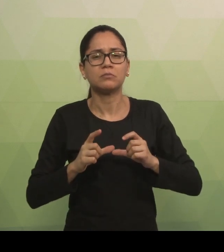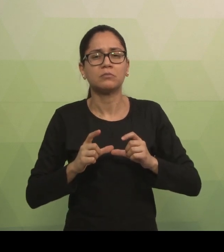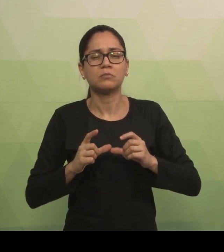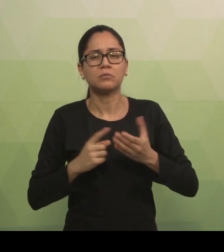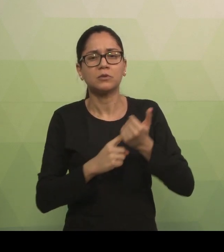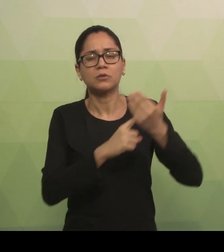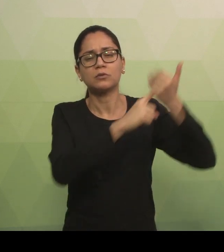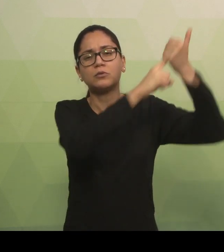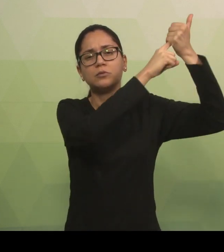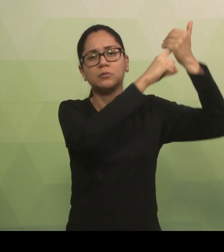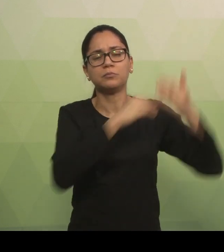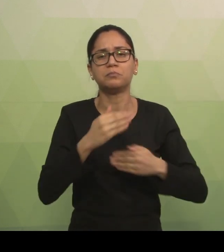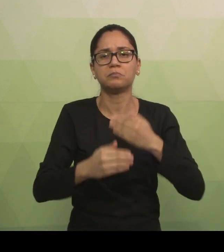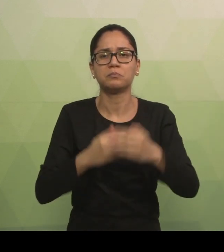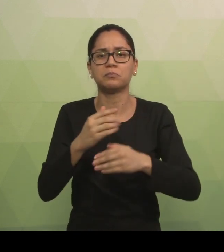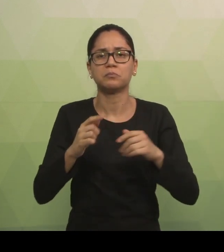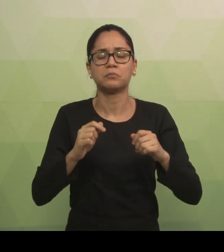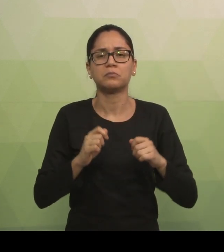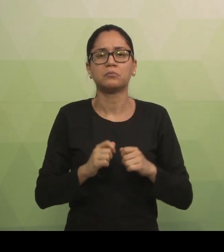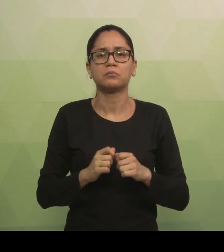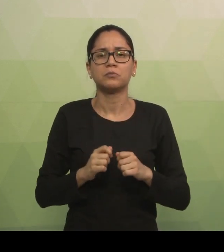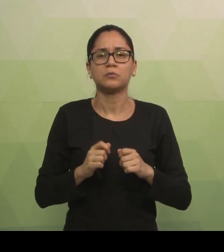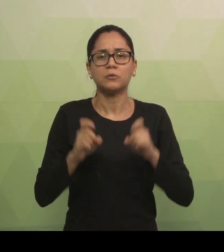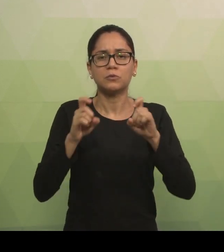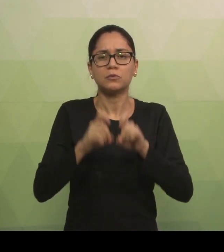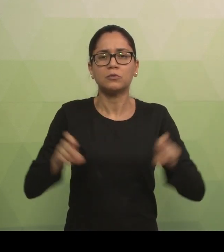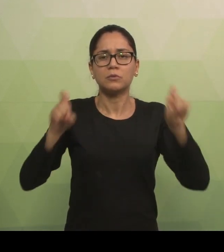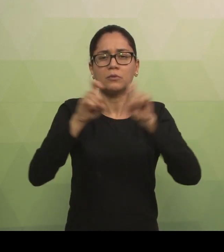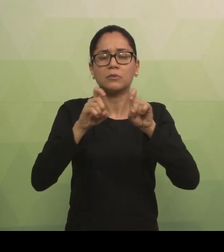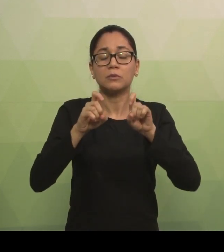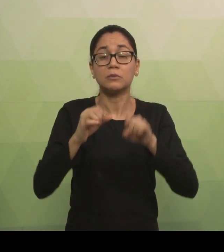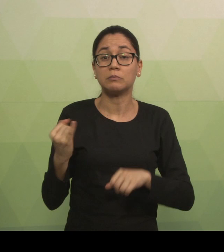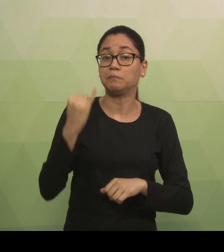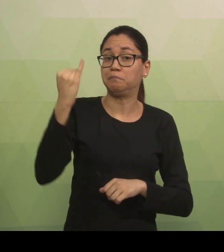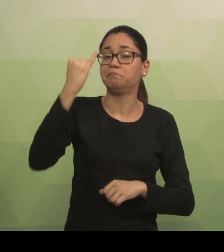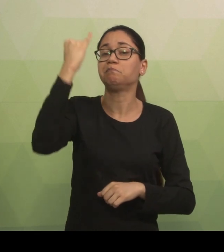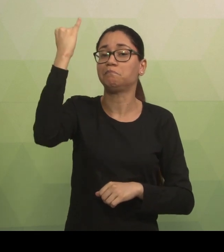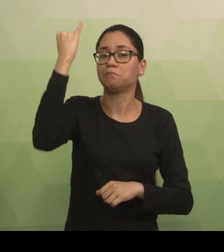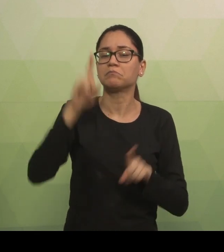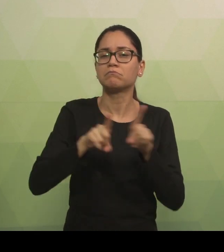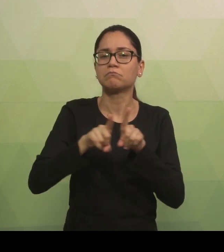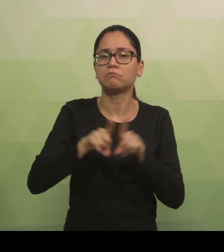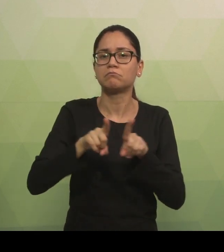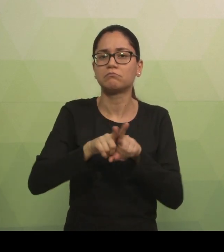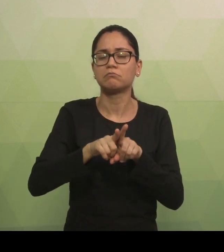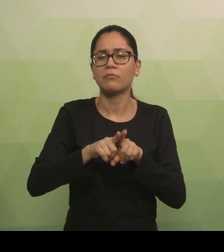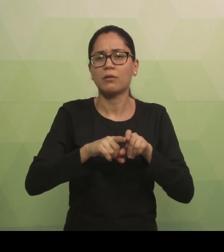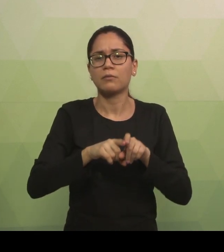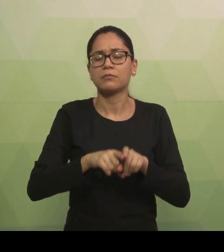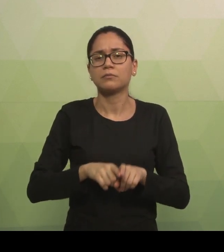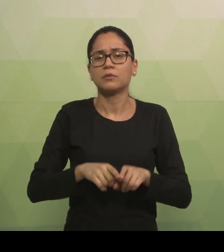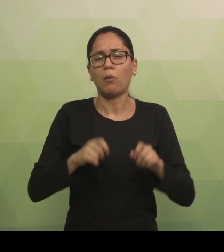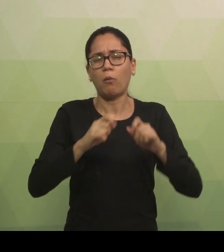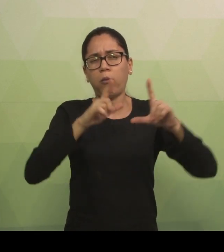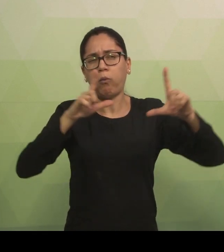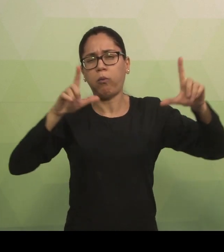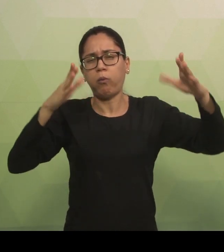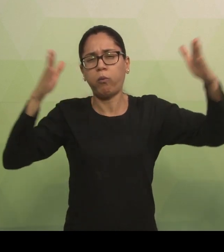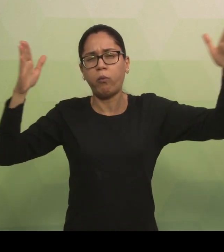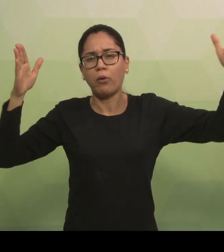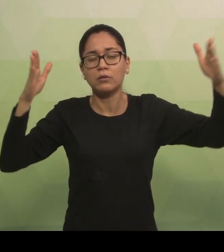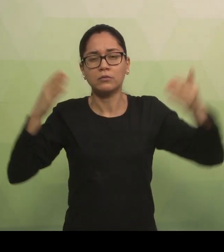1950. A evolução dos computadores também foi um marco importante nessa época, evoluindo de grandes e